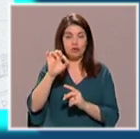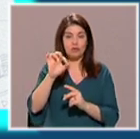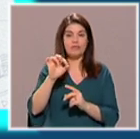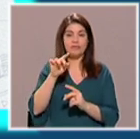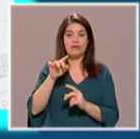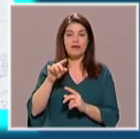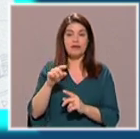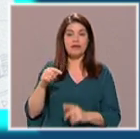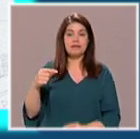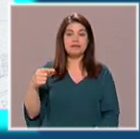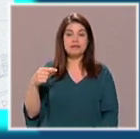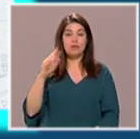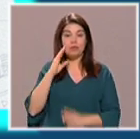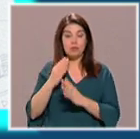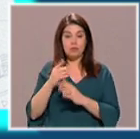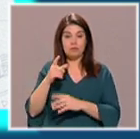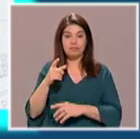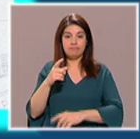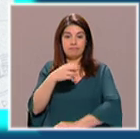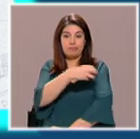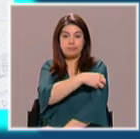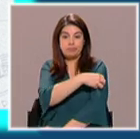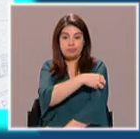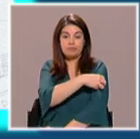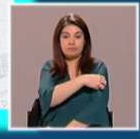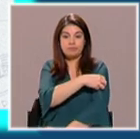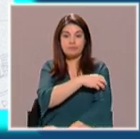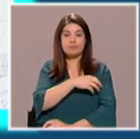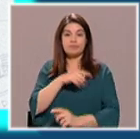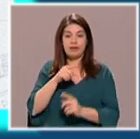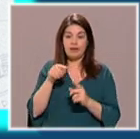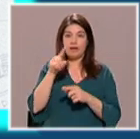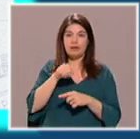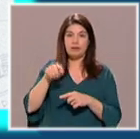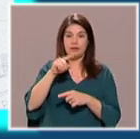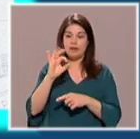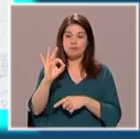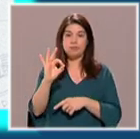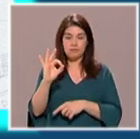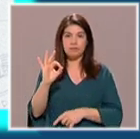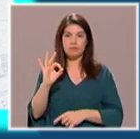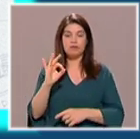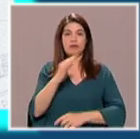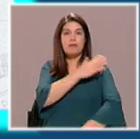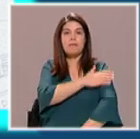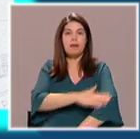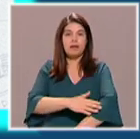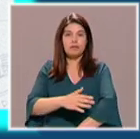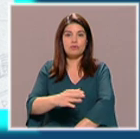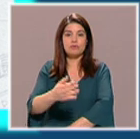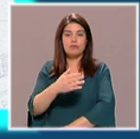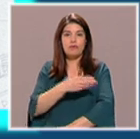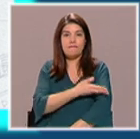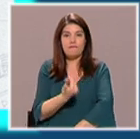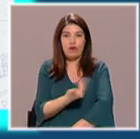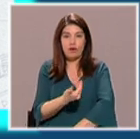inferior esquerdo, que diz que é nada mais do que um dispositivo circular que é colocado no braço posterior, na parte posterior